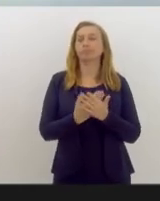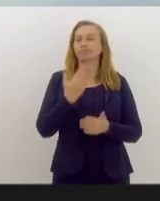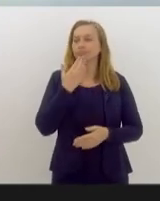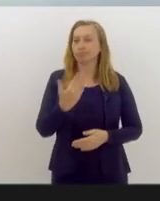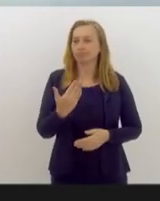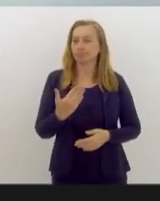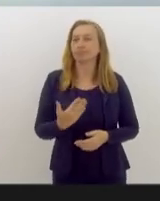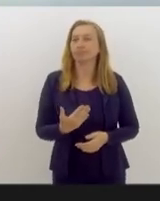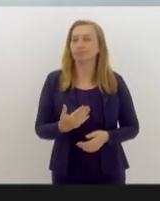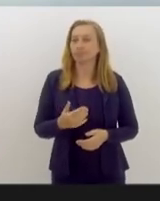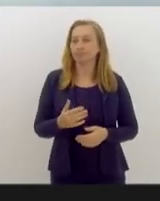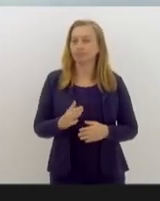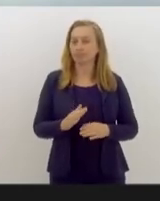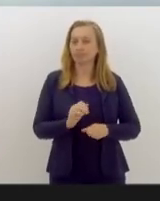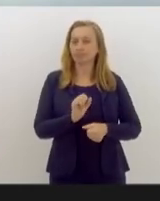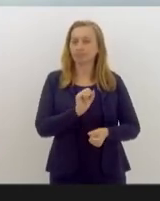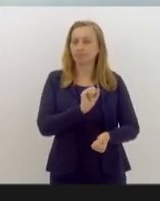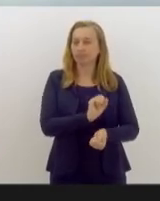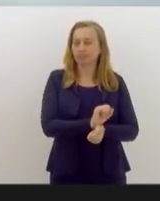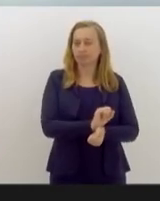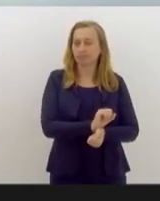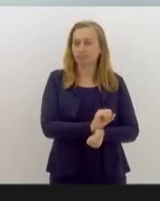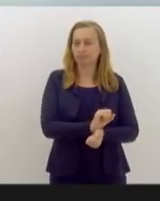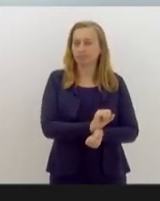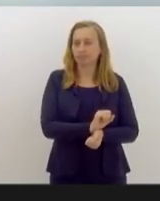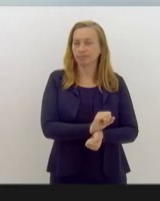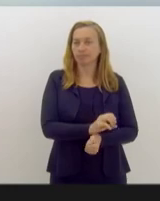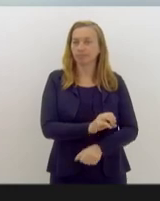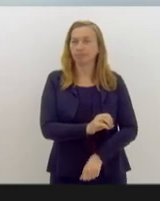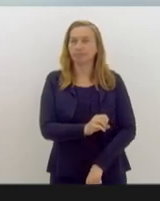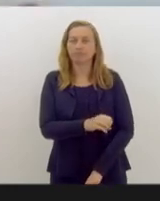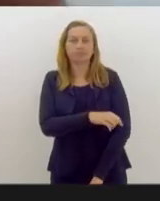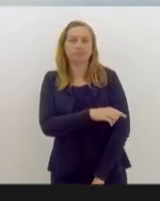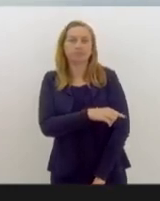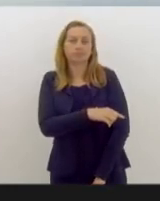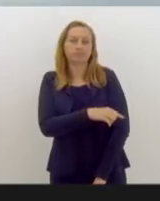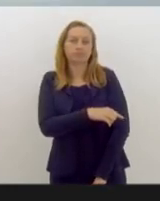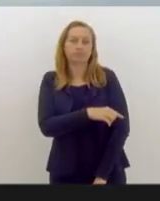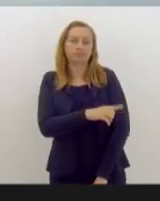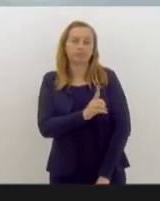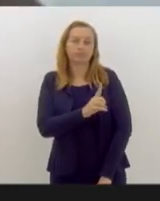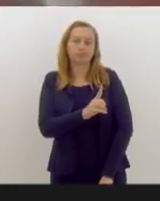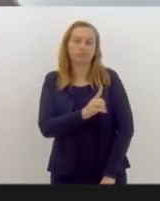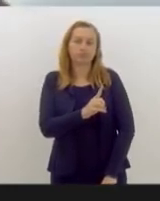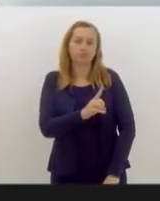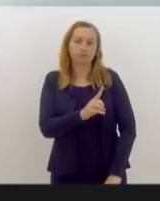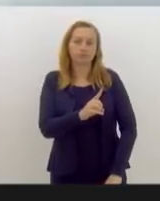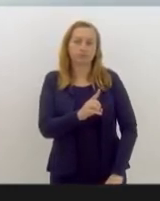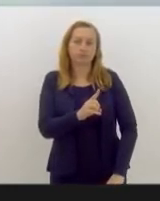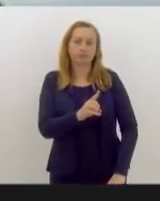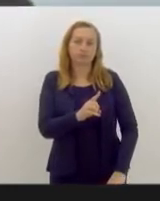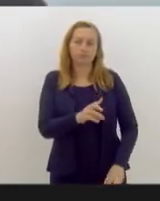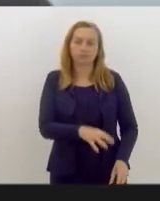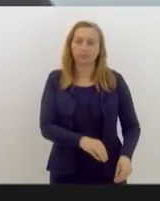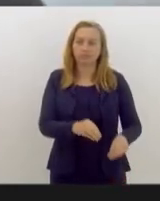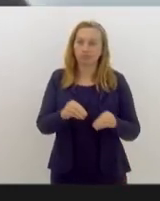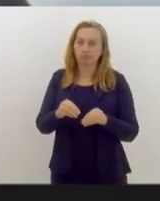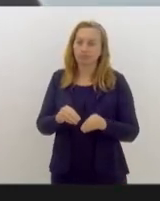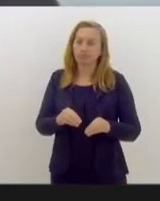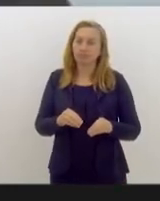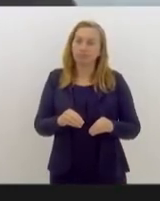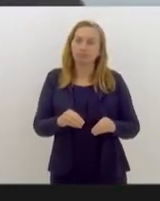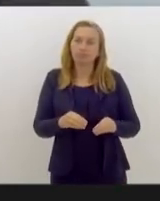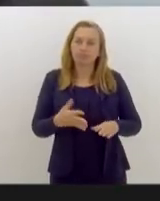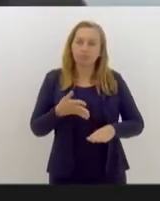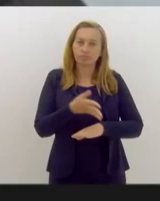esses meninos fiquem retidos, né, no ensino fundamental e não caminhem para o ensino médio por conta da falta